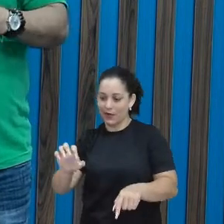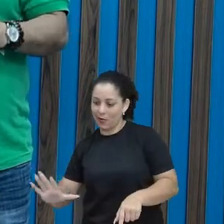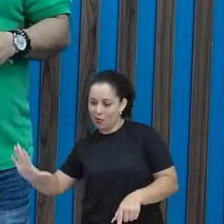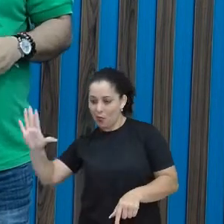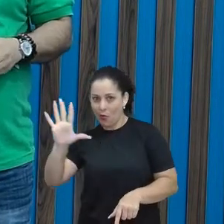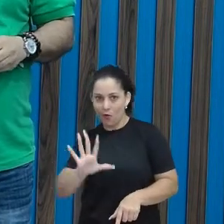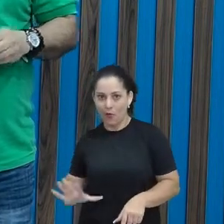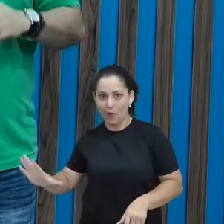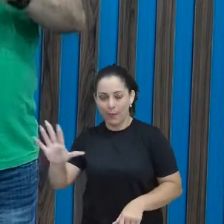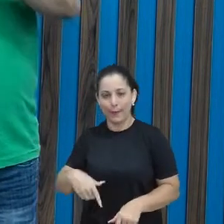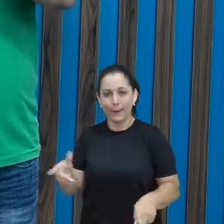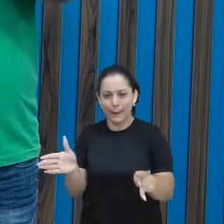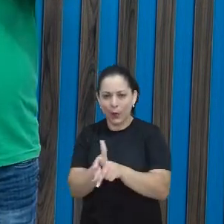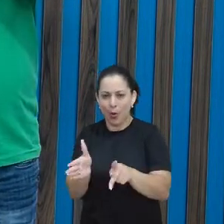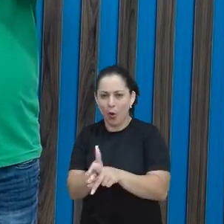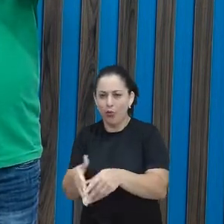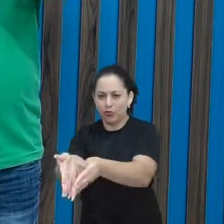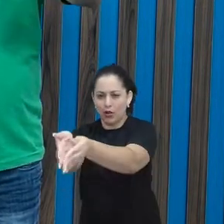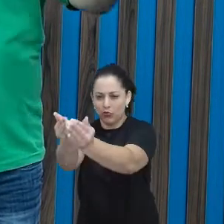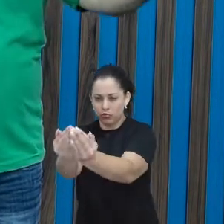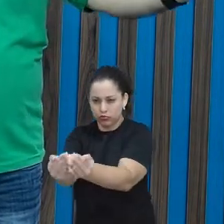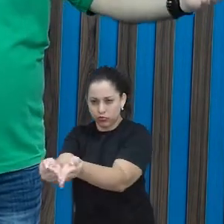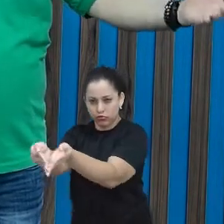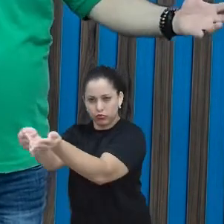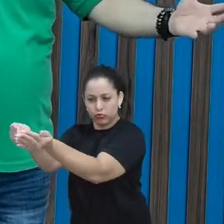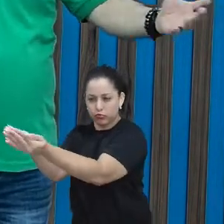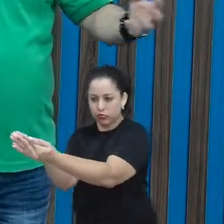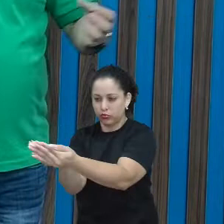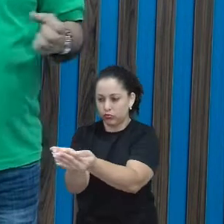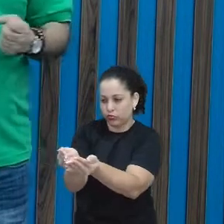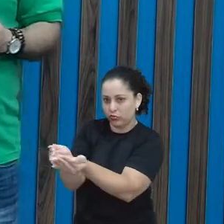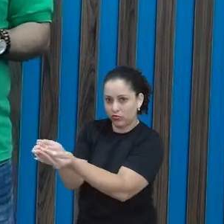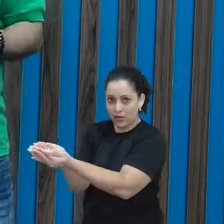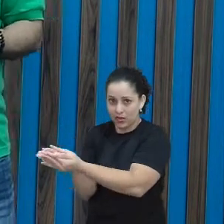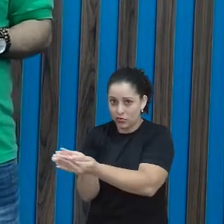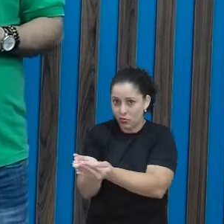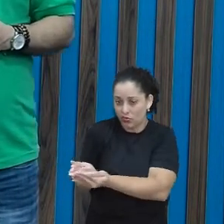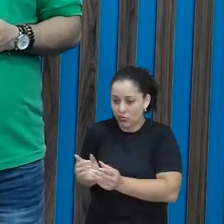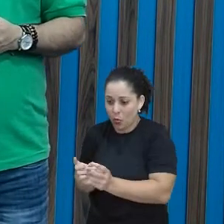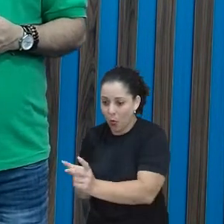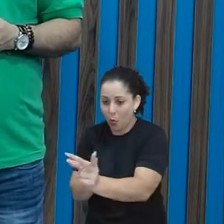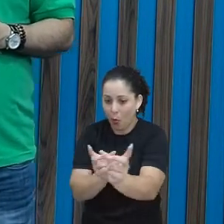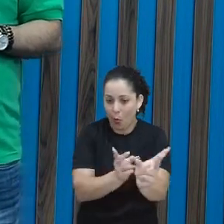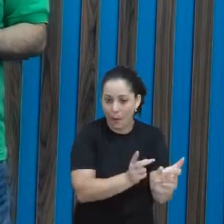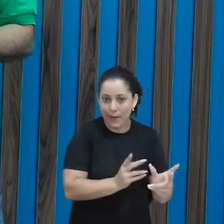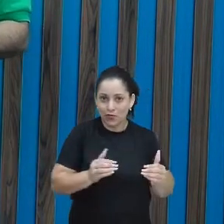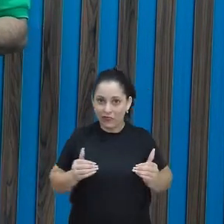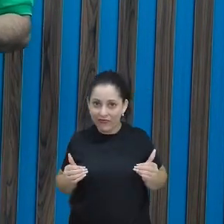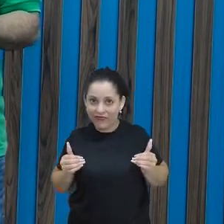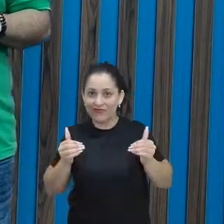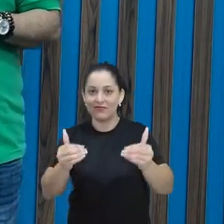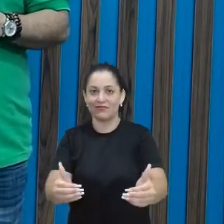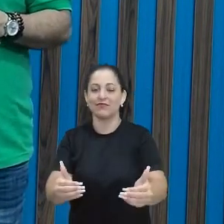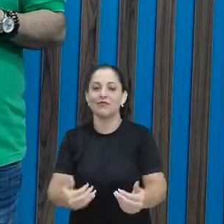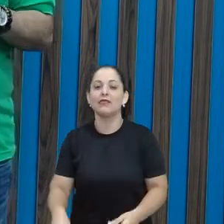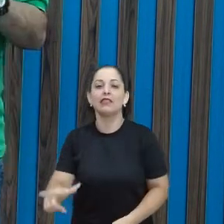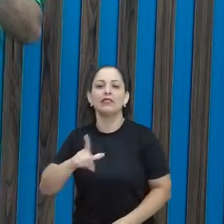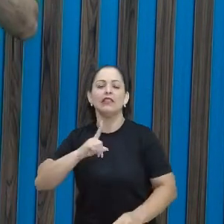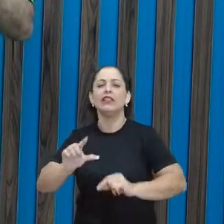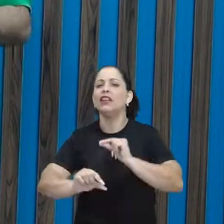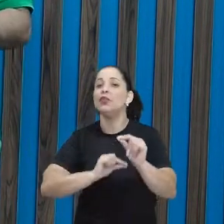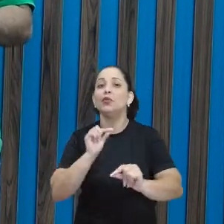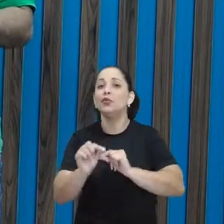navegações marítimas, né? Esse comércio vai se intensificar e a gente vai ter o quê? A gente vai ter